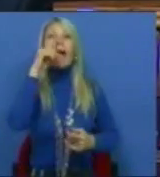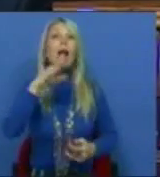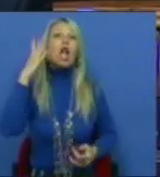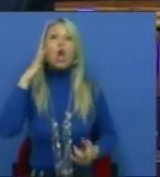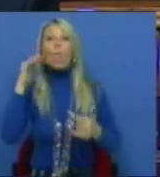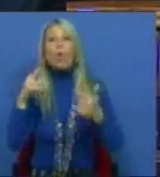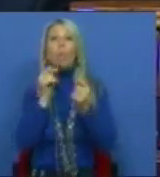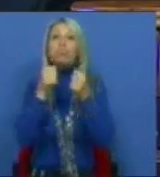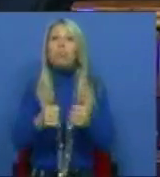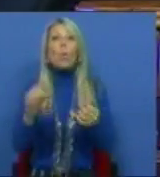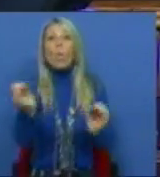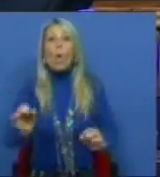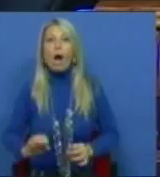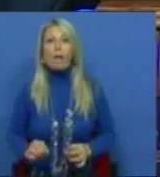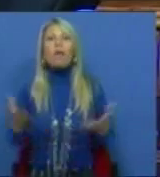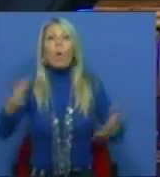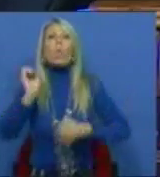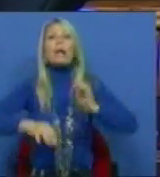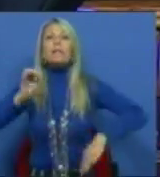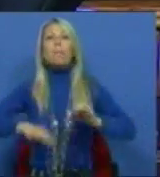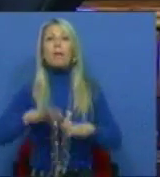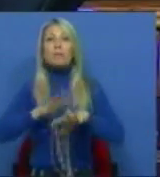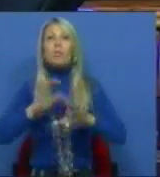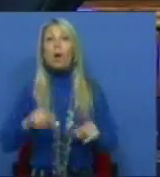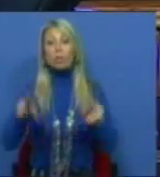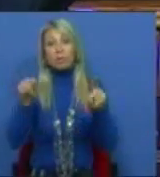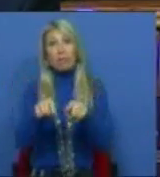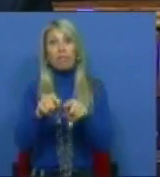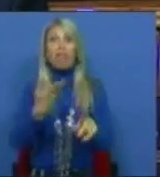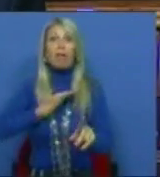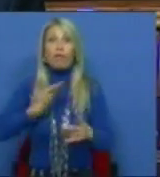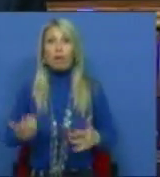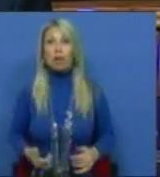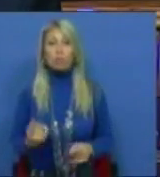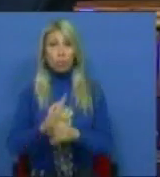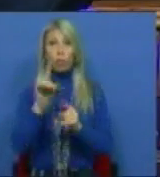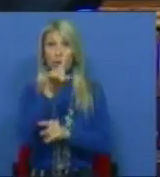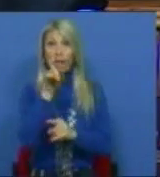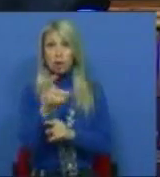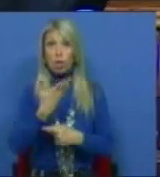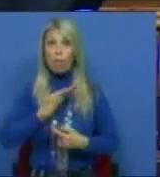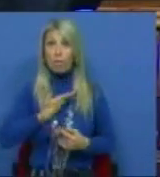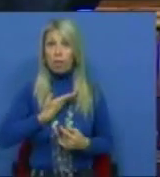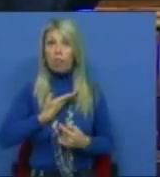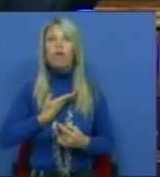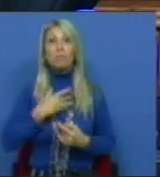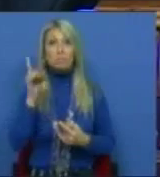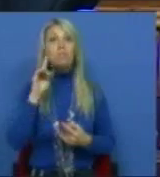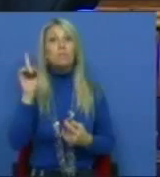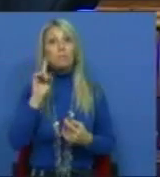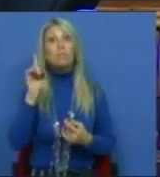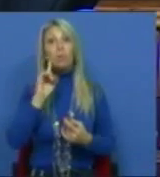números corretos? Afinal, o que é que se passa sobre esta matéria das dívidas? É que, de facto, esta questão das dívidas assume uma